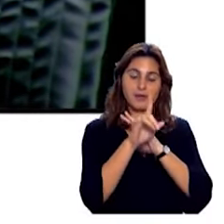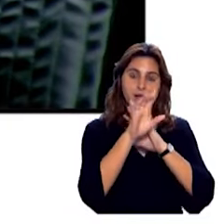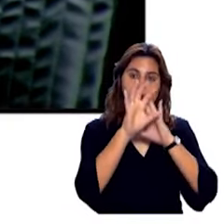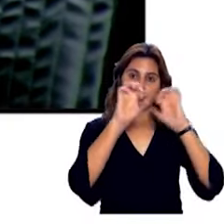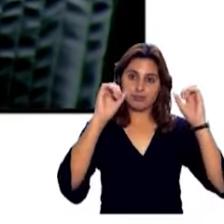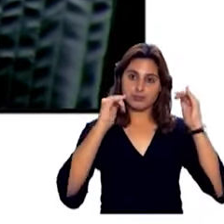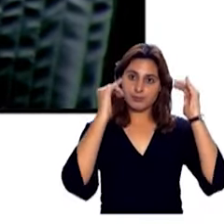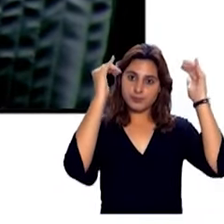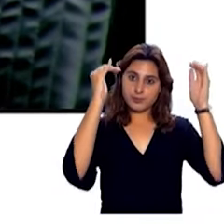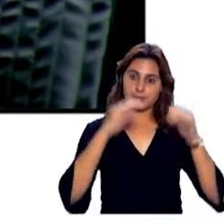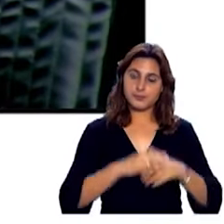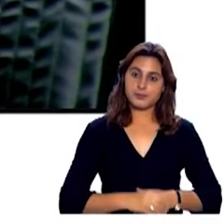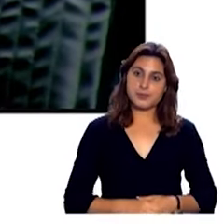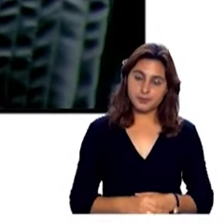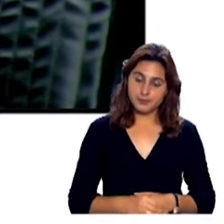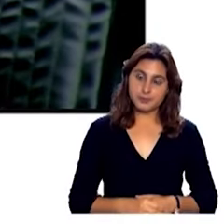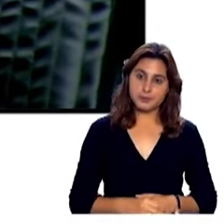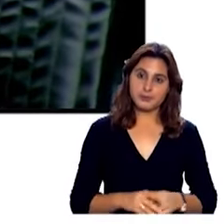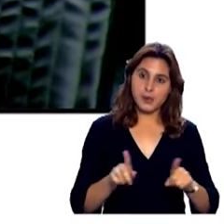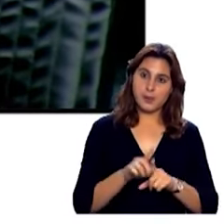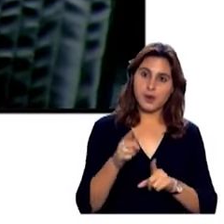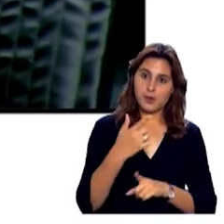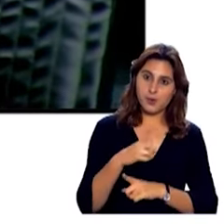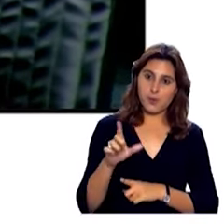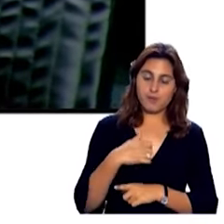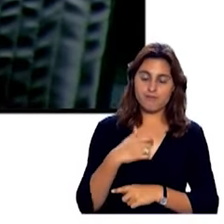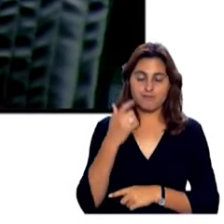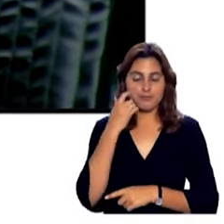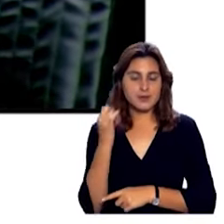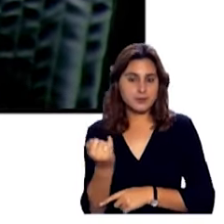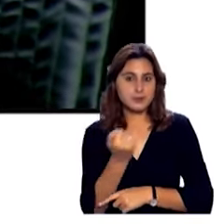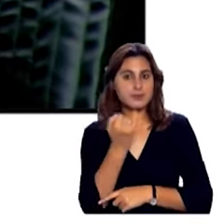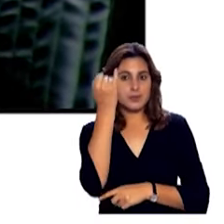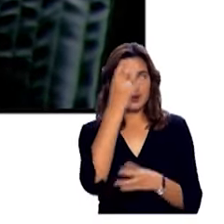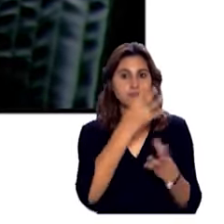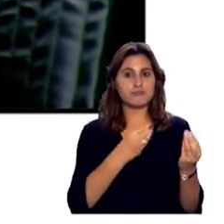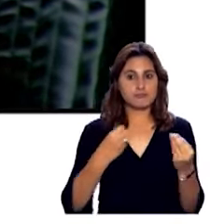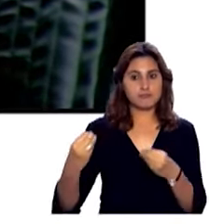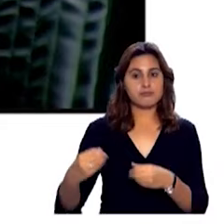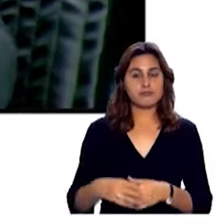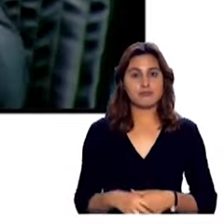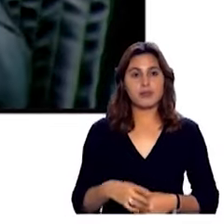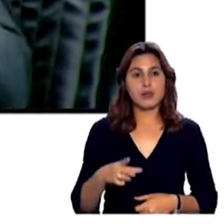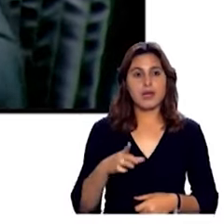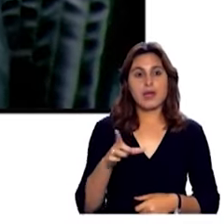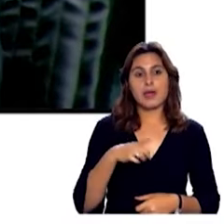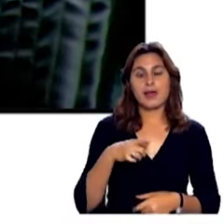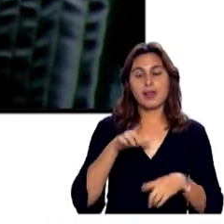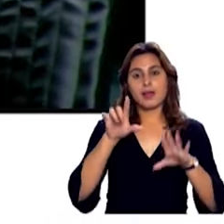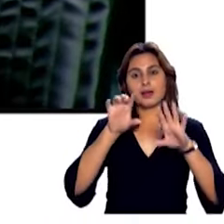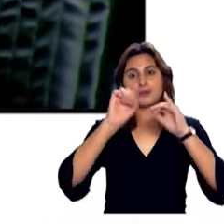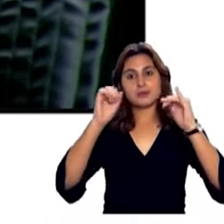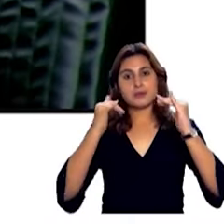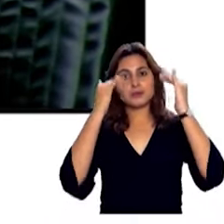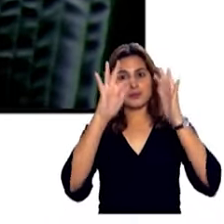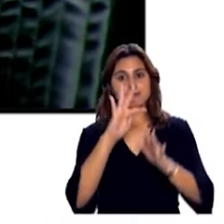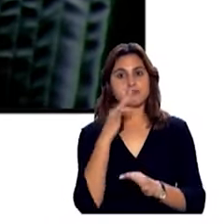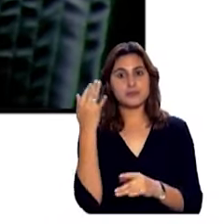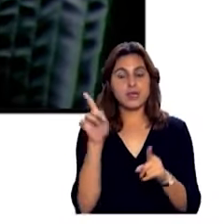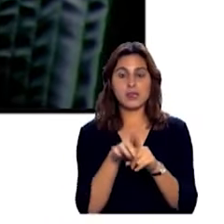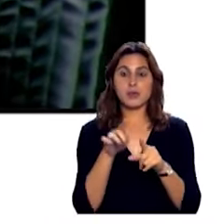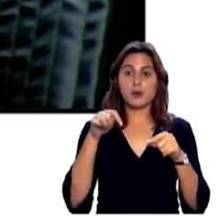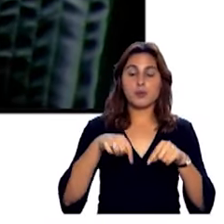e um outro dado que também eu acho importante ou dois outros dados que são importantes ainda em relação à configuração do tribunal francês e o nosso é